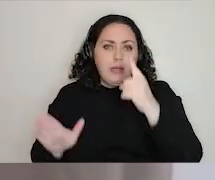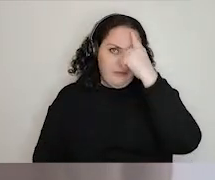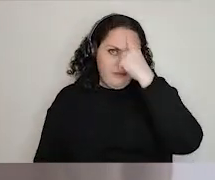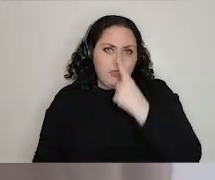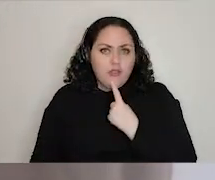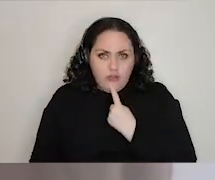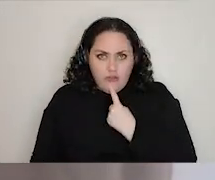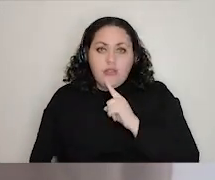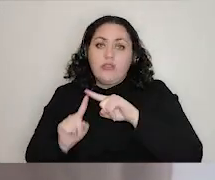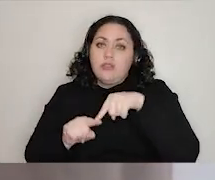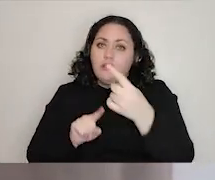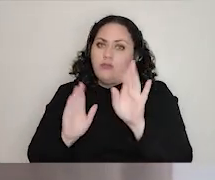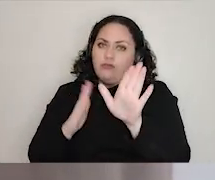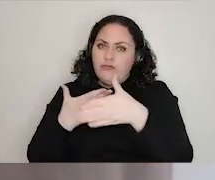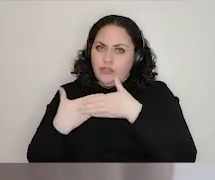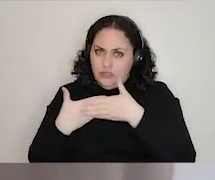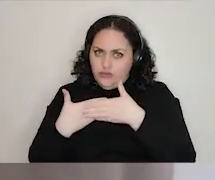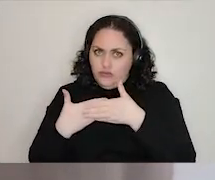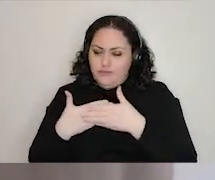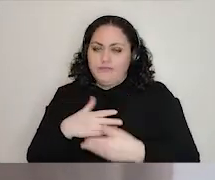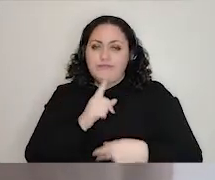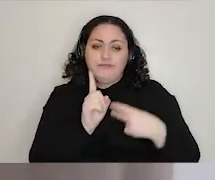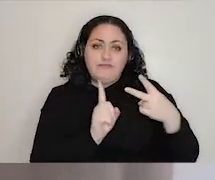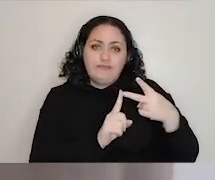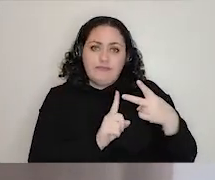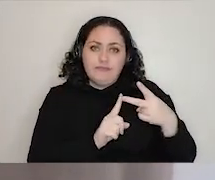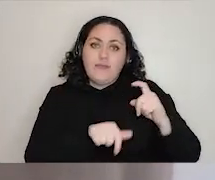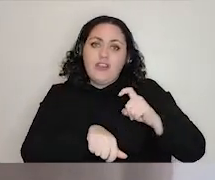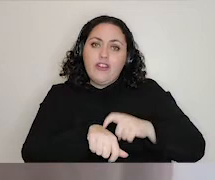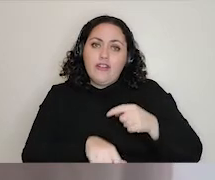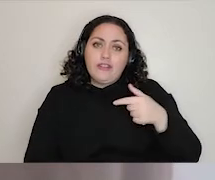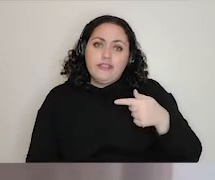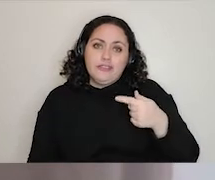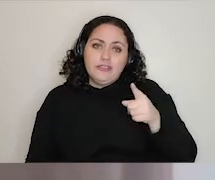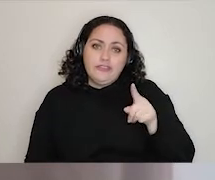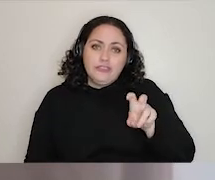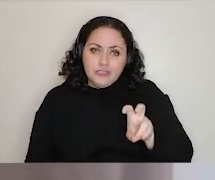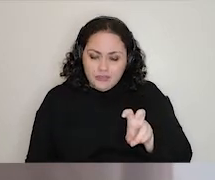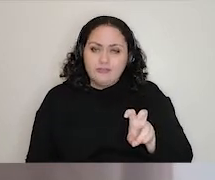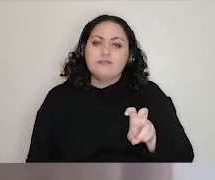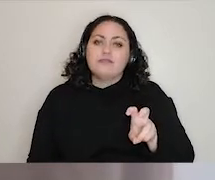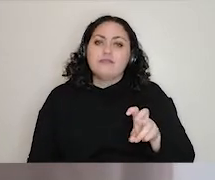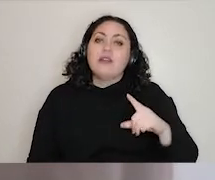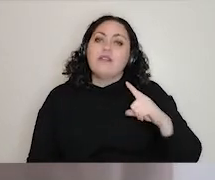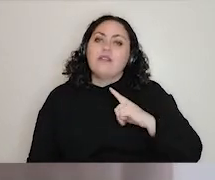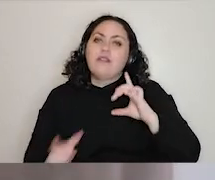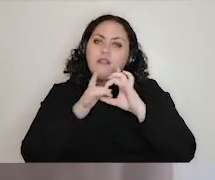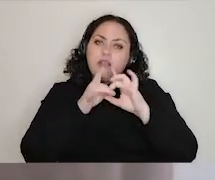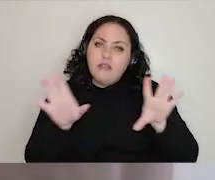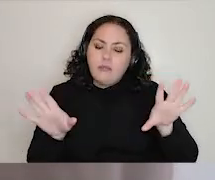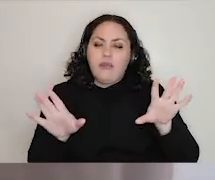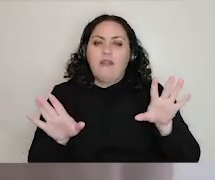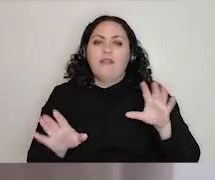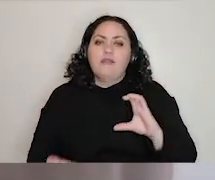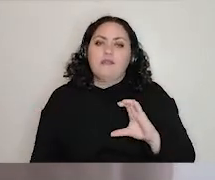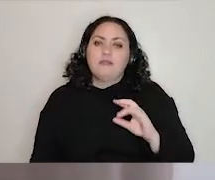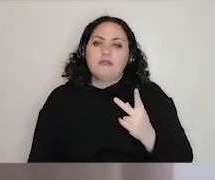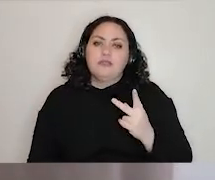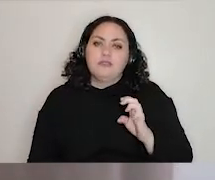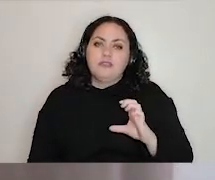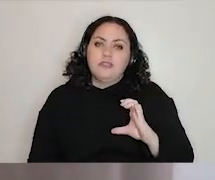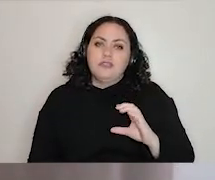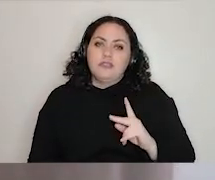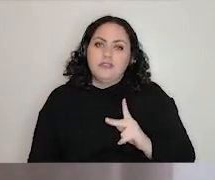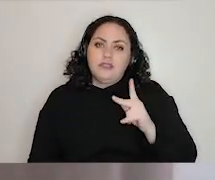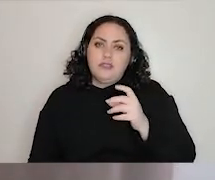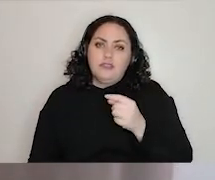ficar aberto por 30 minutos. E às 19h15 vai ser disponibilizado o formulário de check-out,